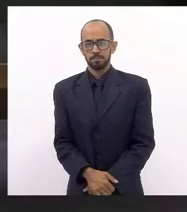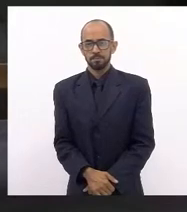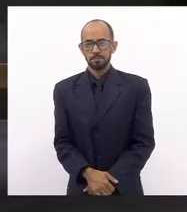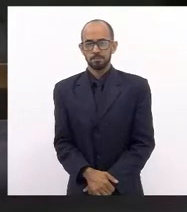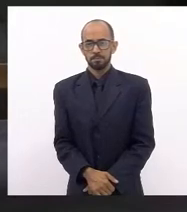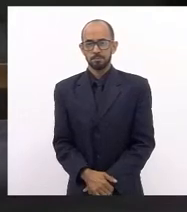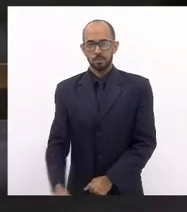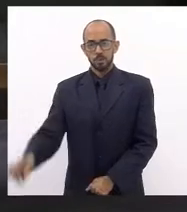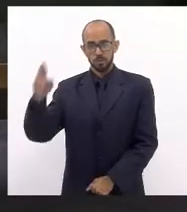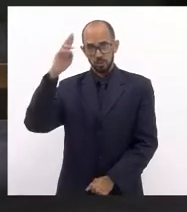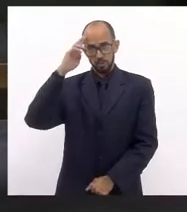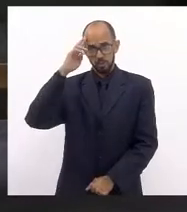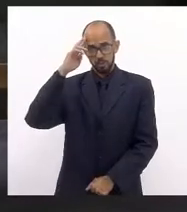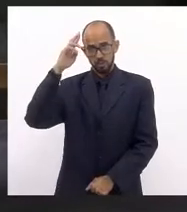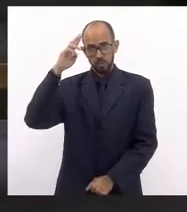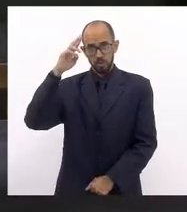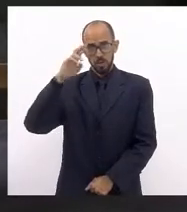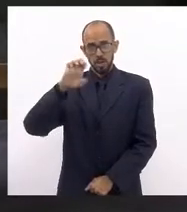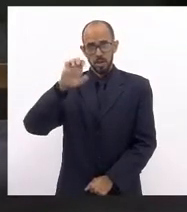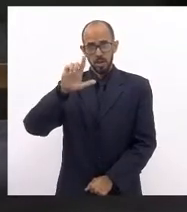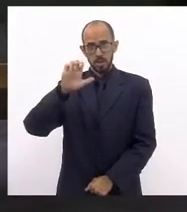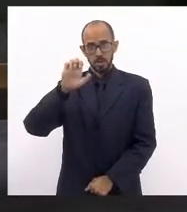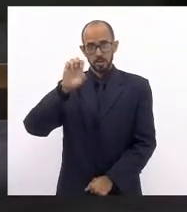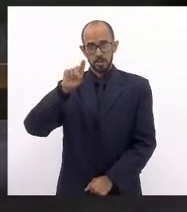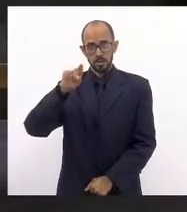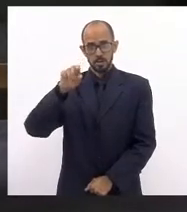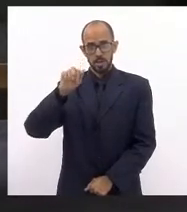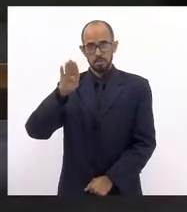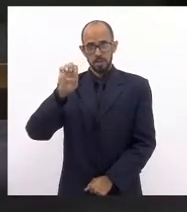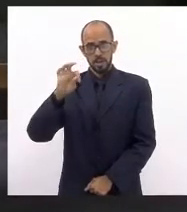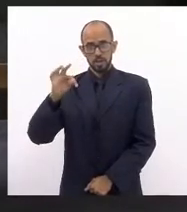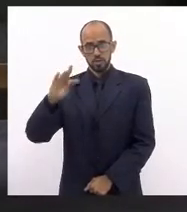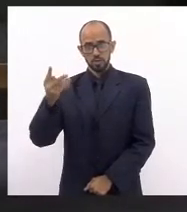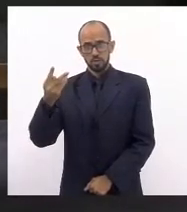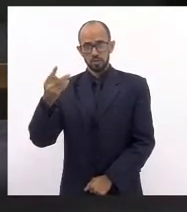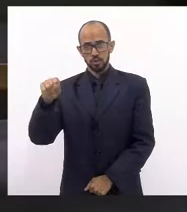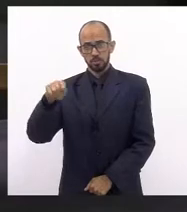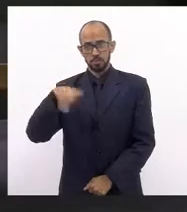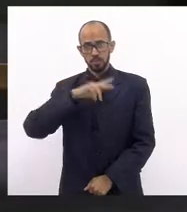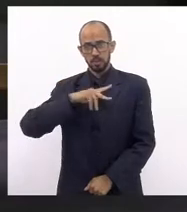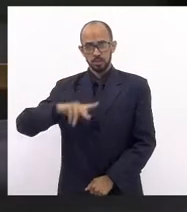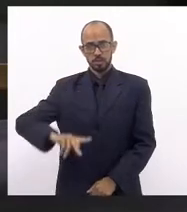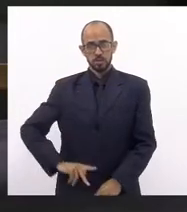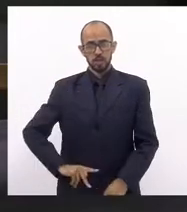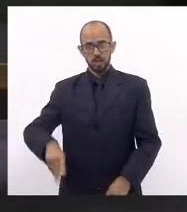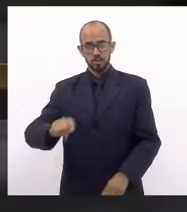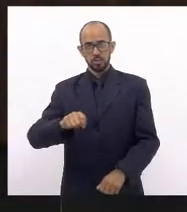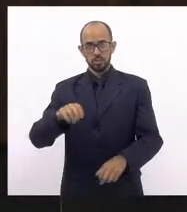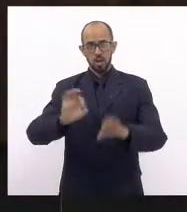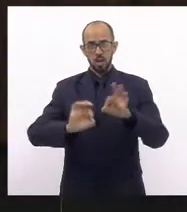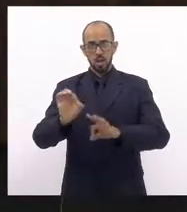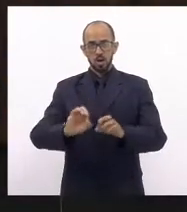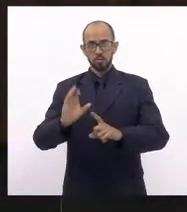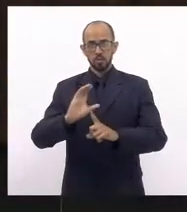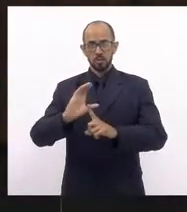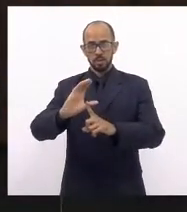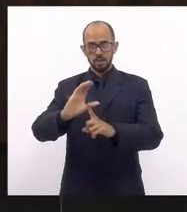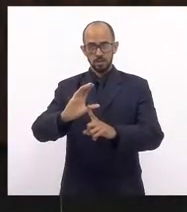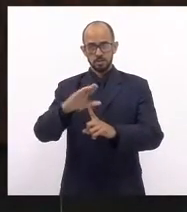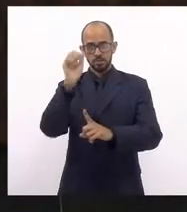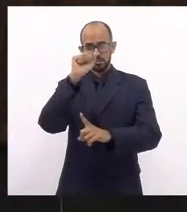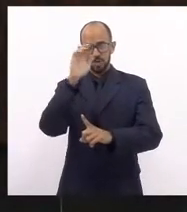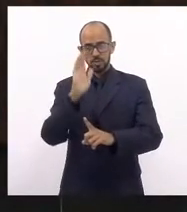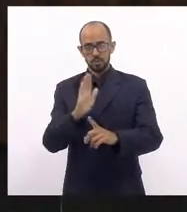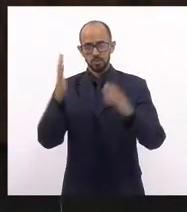Doutora Elizabeth Vaz, presidente da Ordem dos Capelães do Brasil e reitora da Faculdade Febraica. Salva de